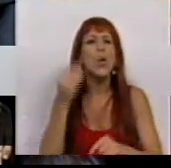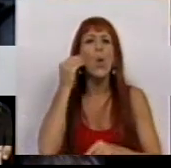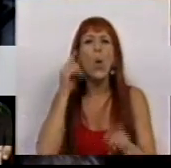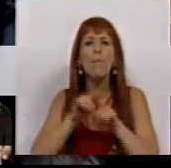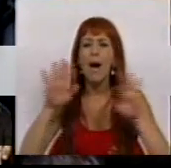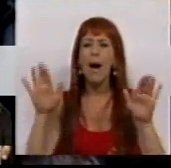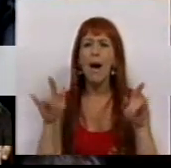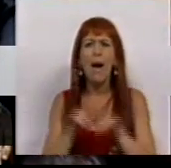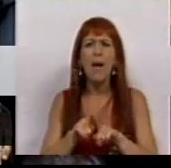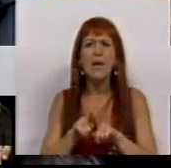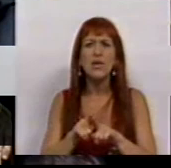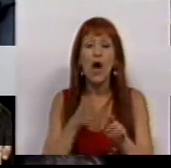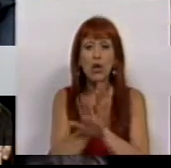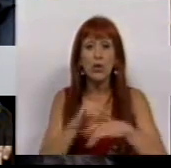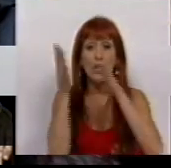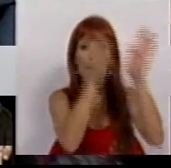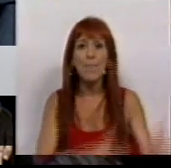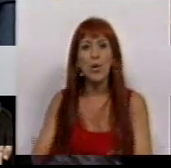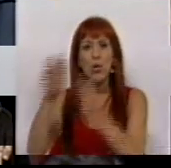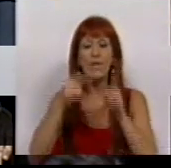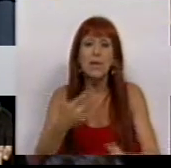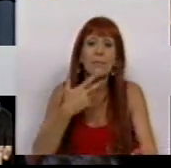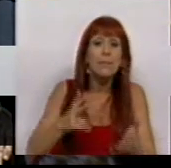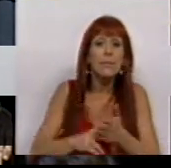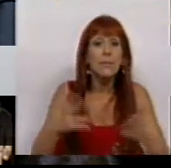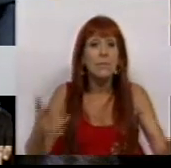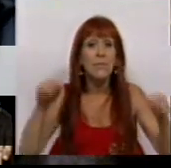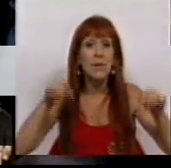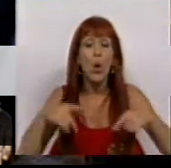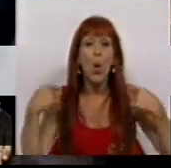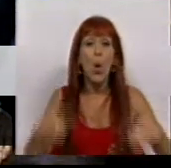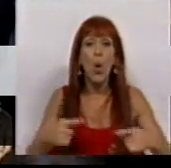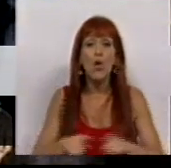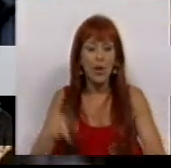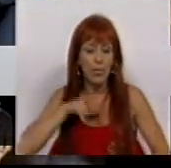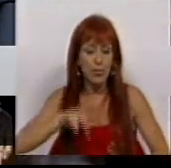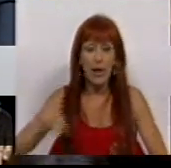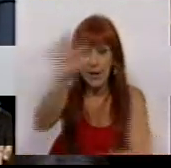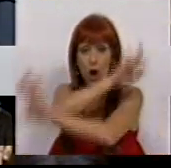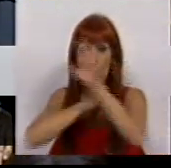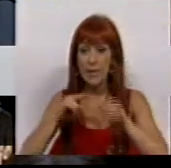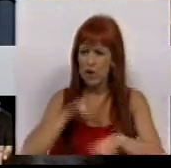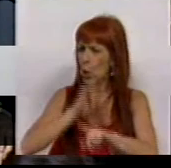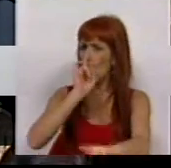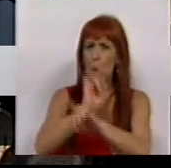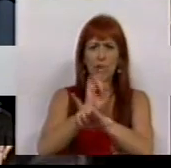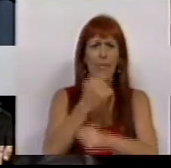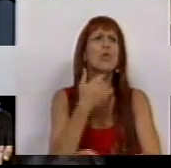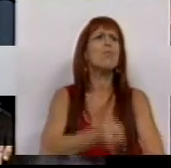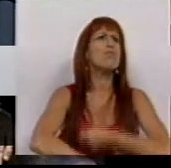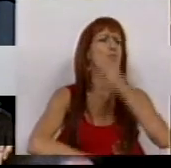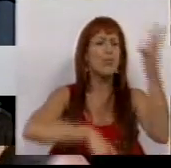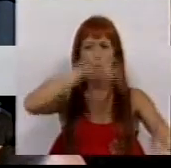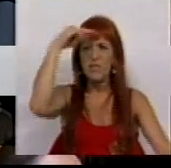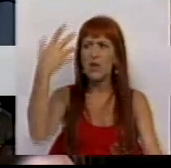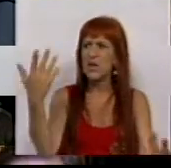de produção e aos setores produtivos. A verdade é que hoje em dia, em Portugal e na Europa, ao mesmo tempo que muitos têm